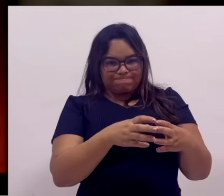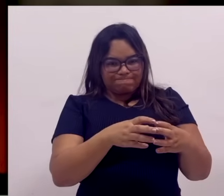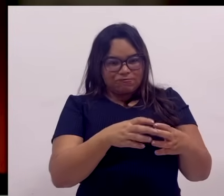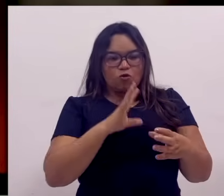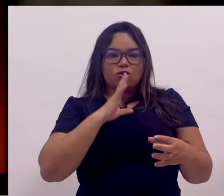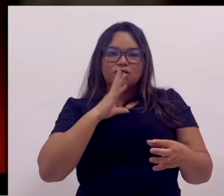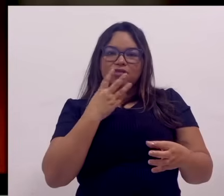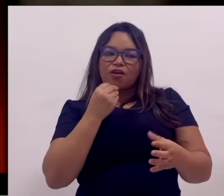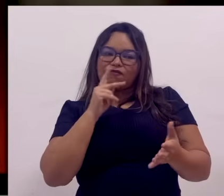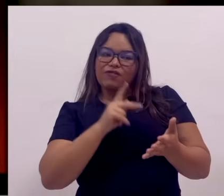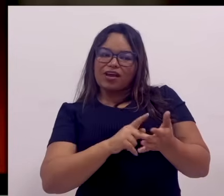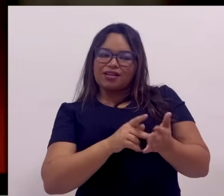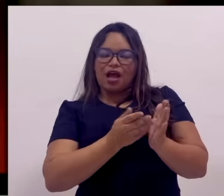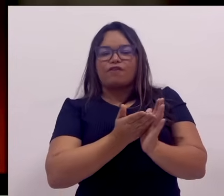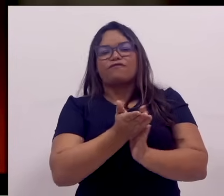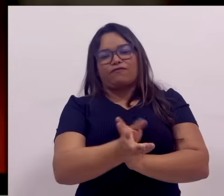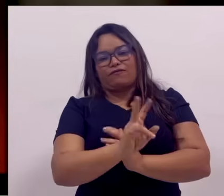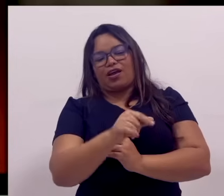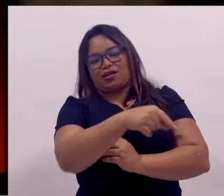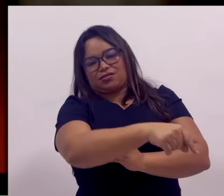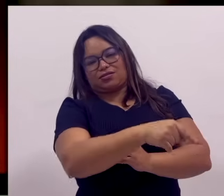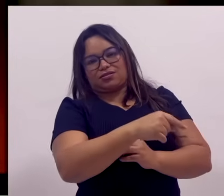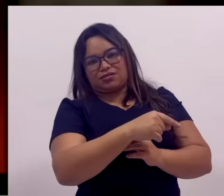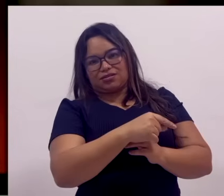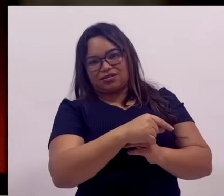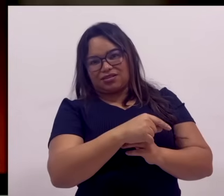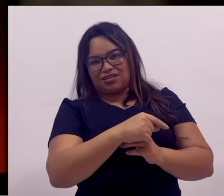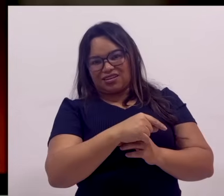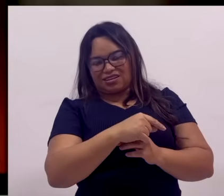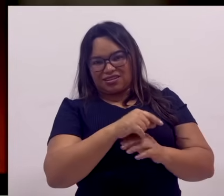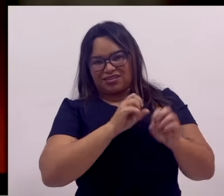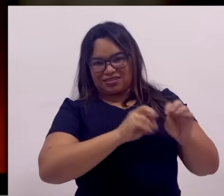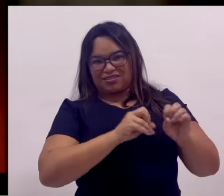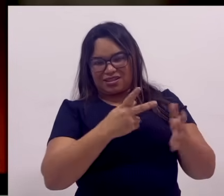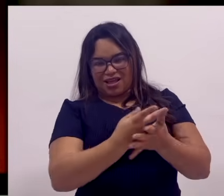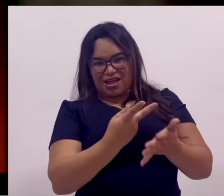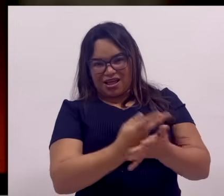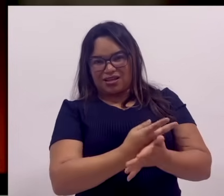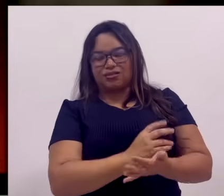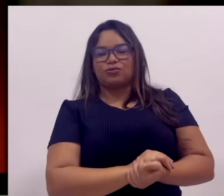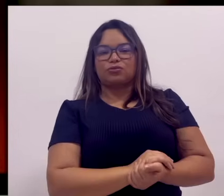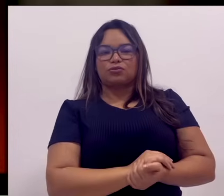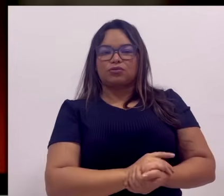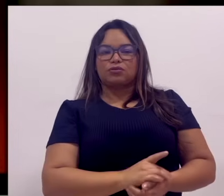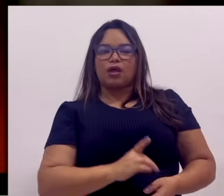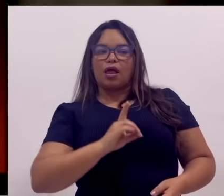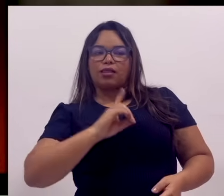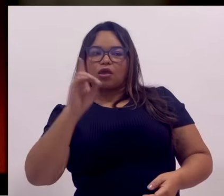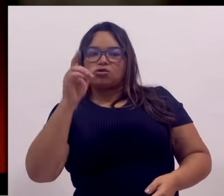E todas as igrejas saberão que eu sou aquele que sonda os rins e os corações.